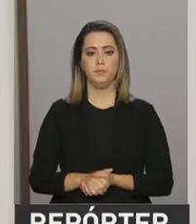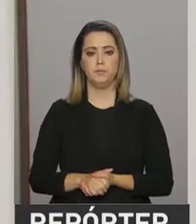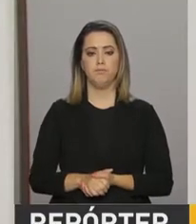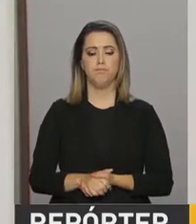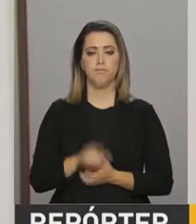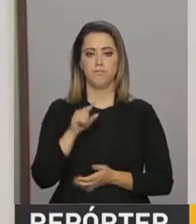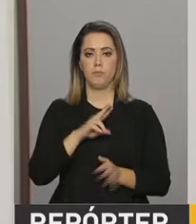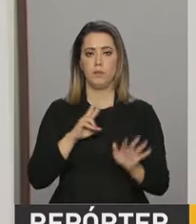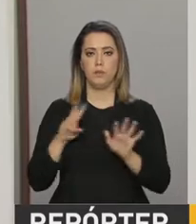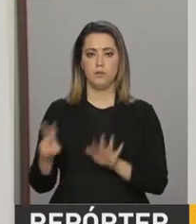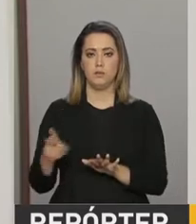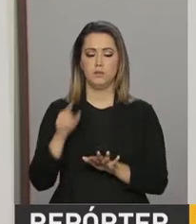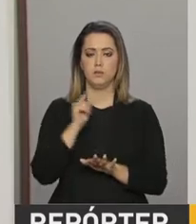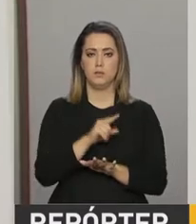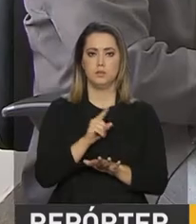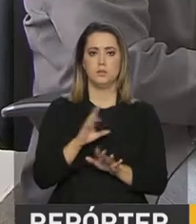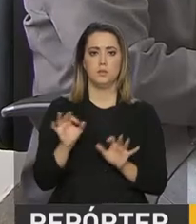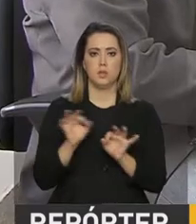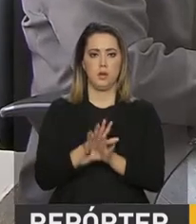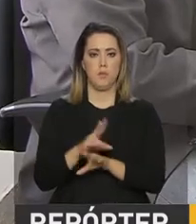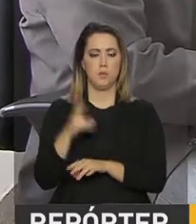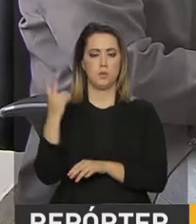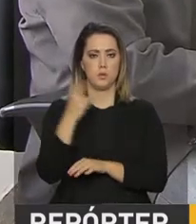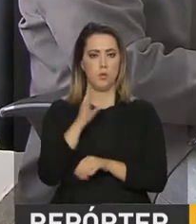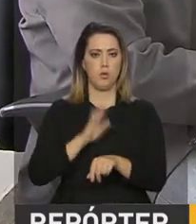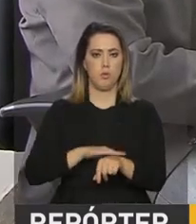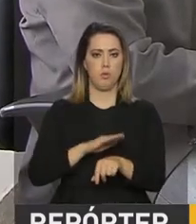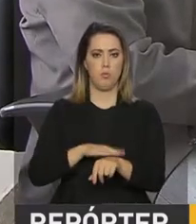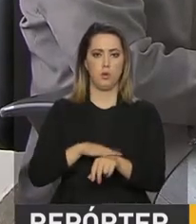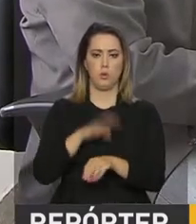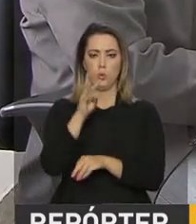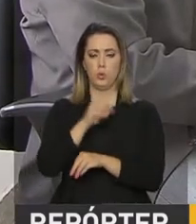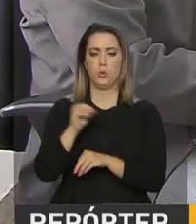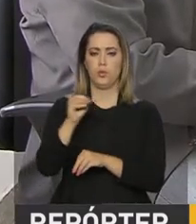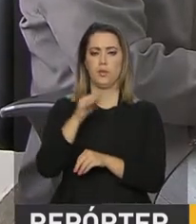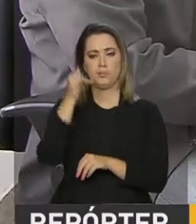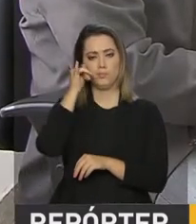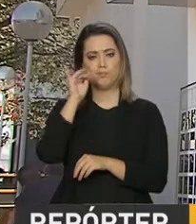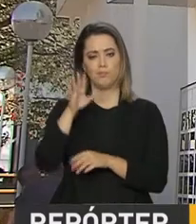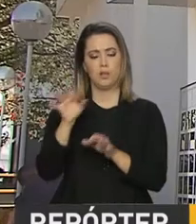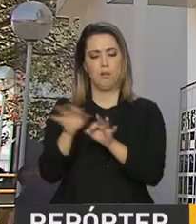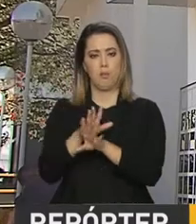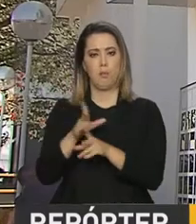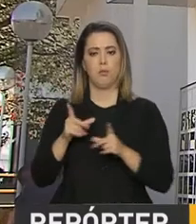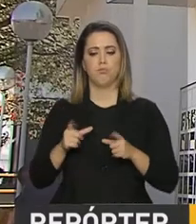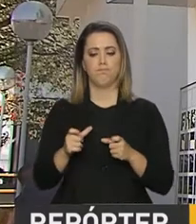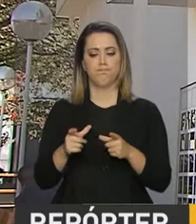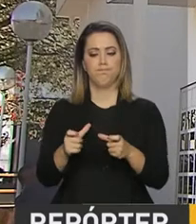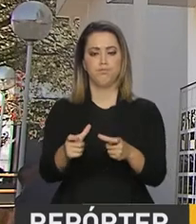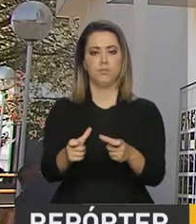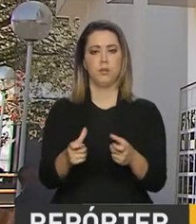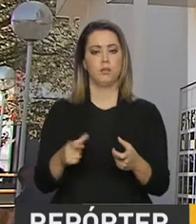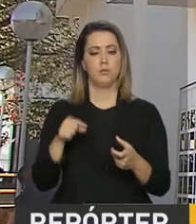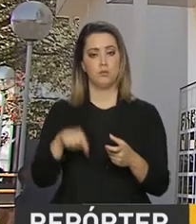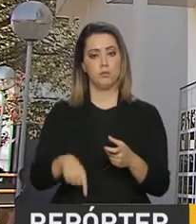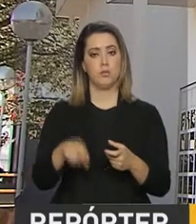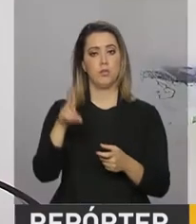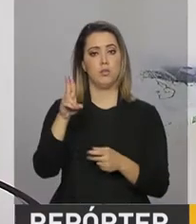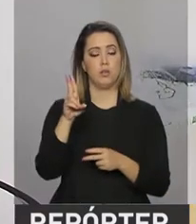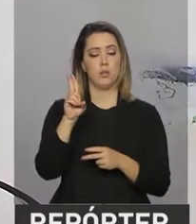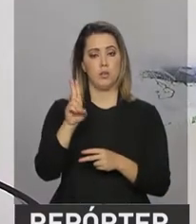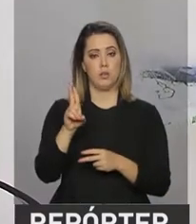Esta semana, Maria Evandra concluiu a segunda etapa do tratamento contra o câncer de mama no Hospital Universitário de